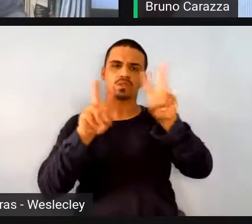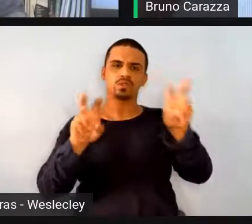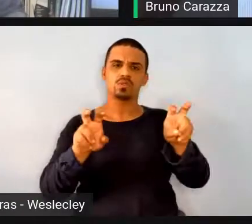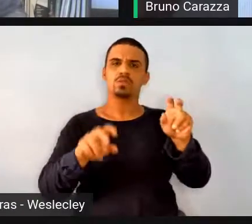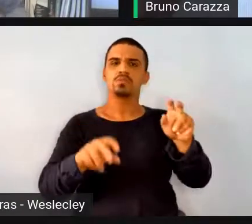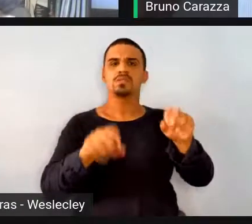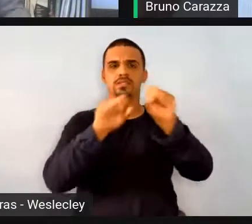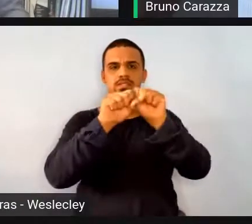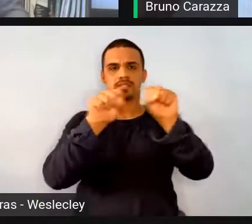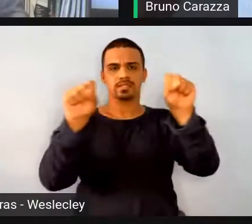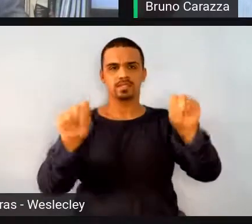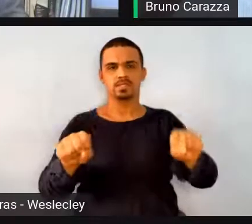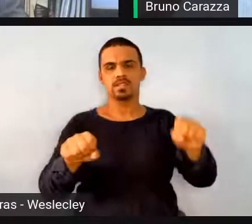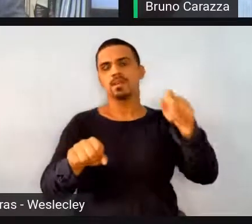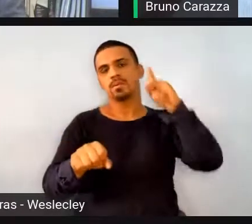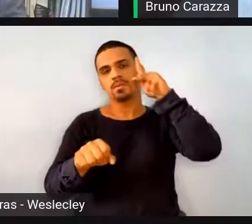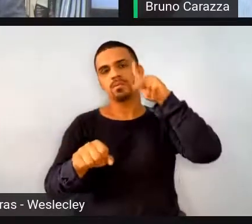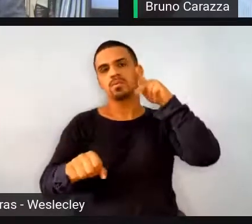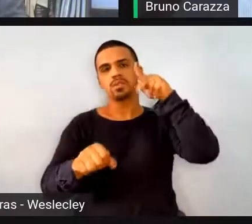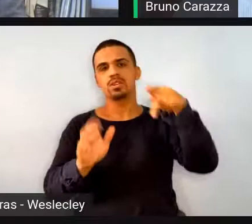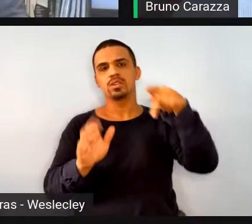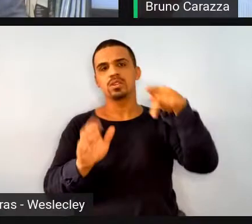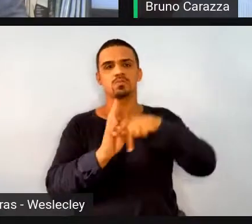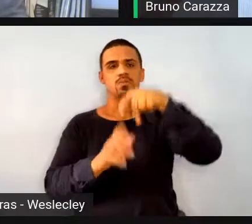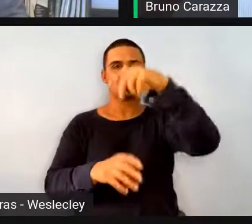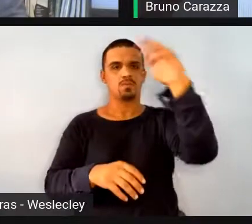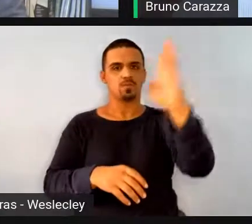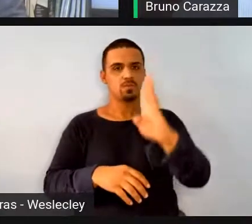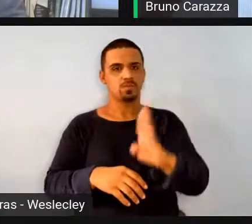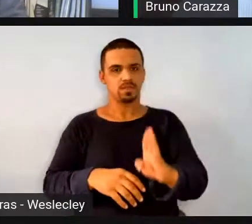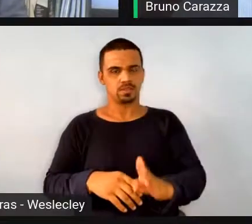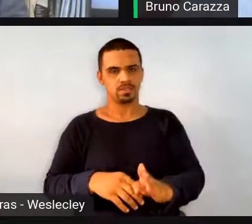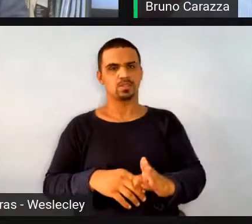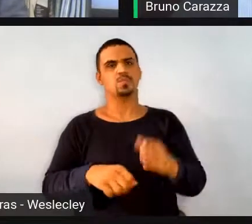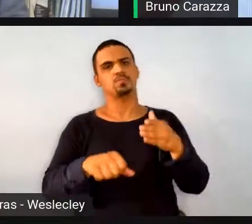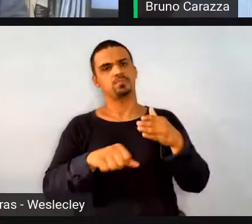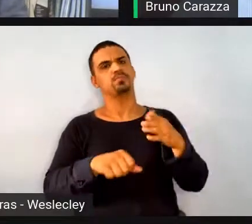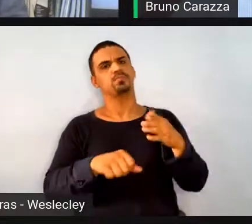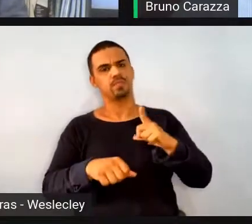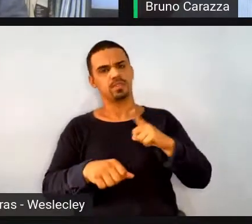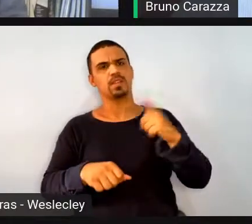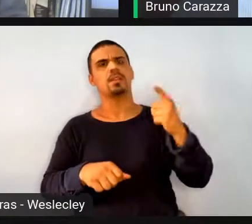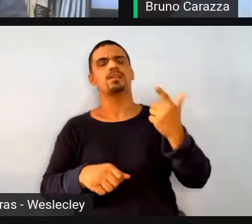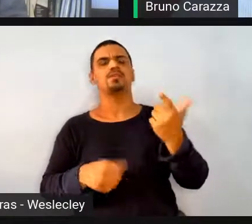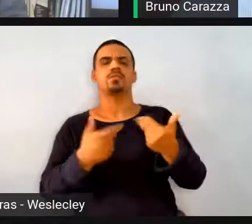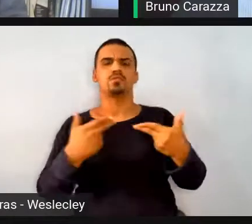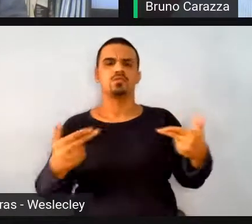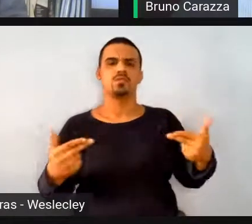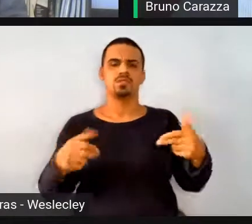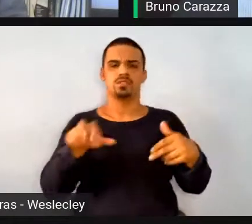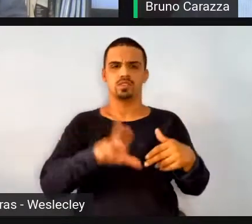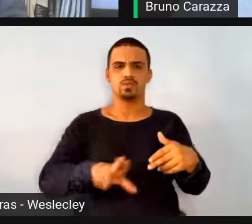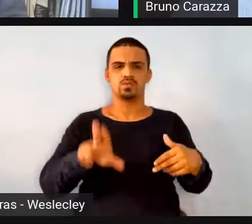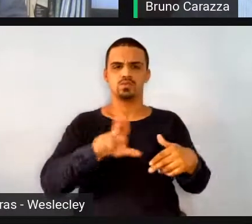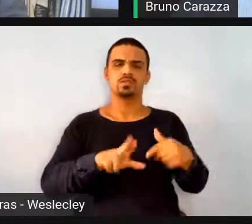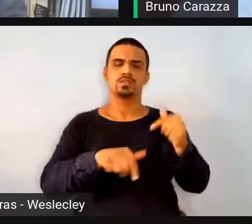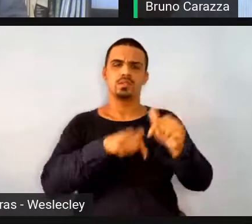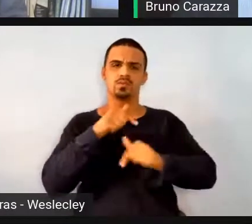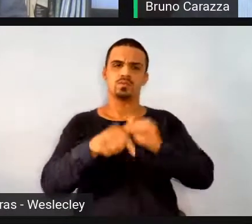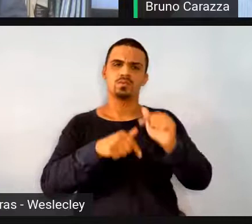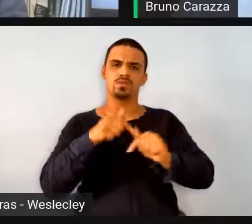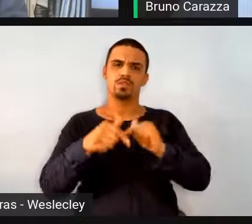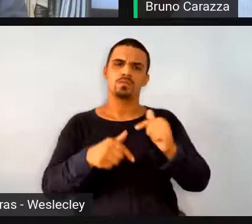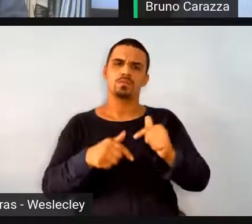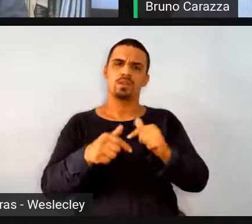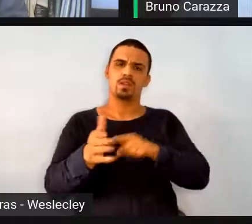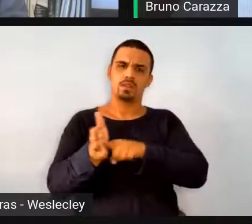produção acadêmica, né, cada vez mais frequente. Usei muitos trabalhos de pesquisadores do CEFOR na minha